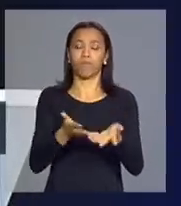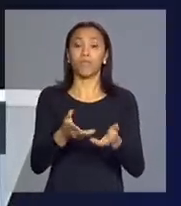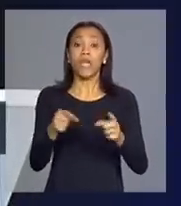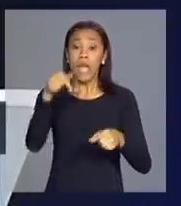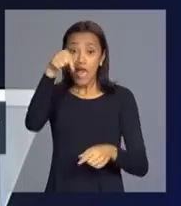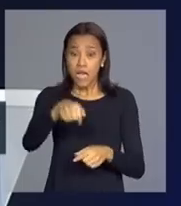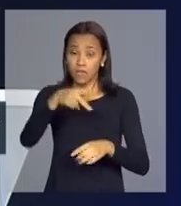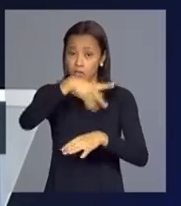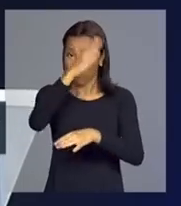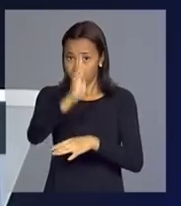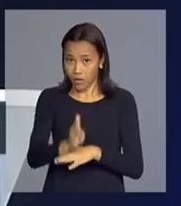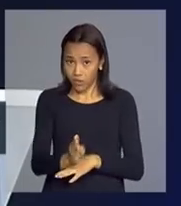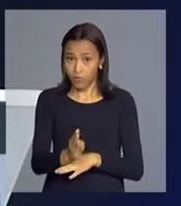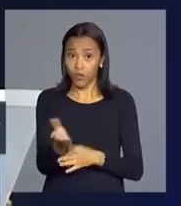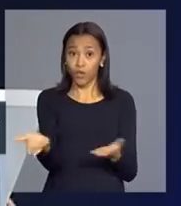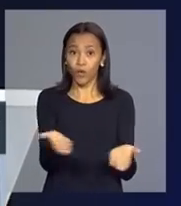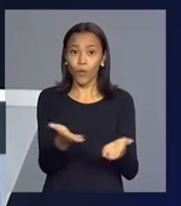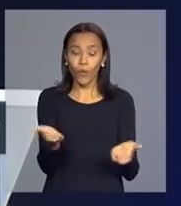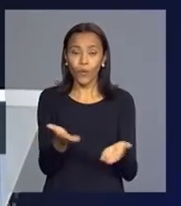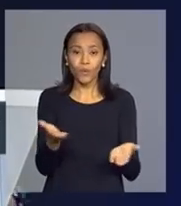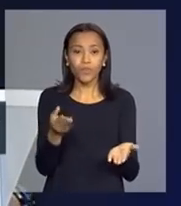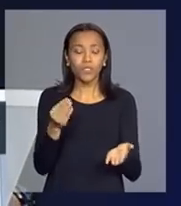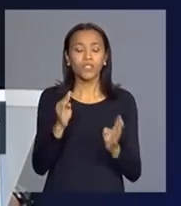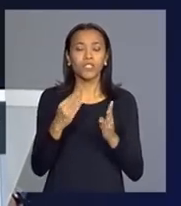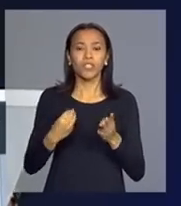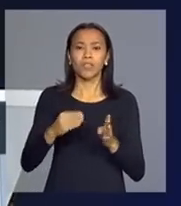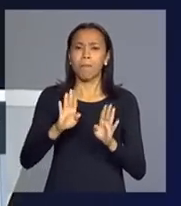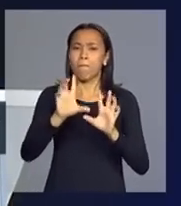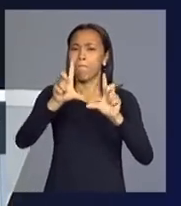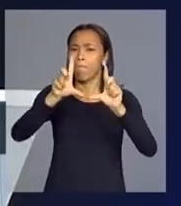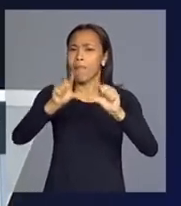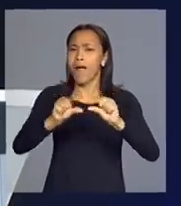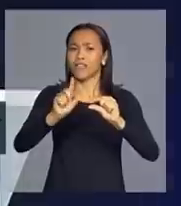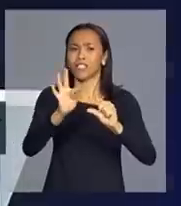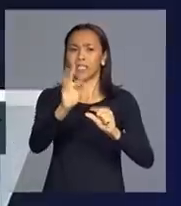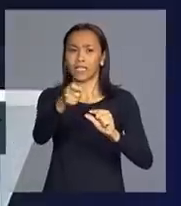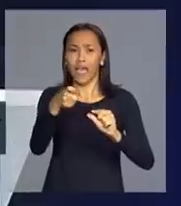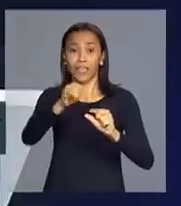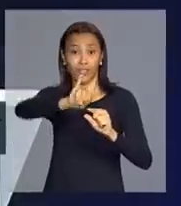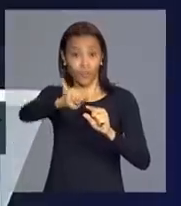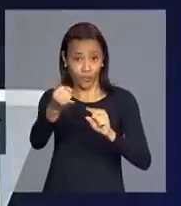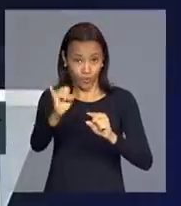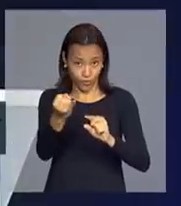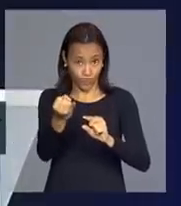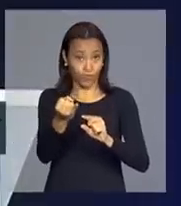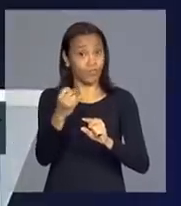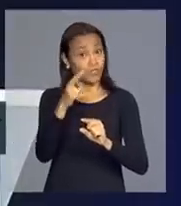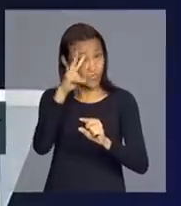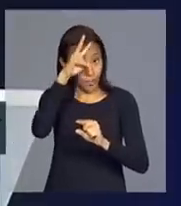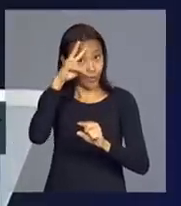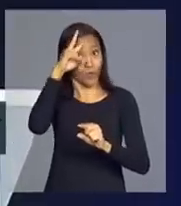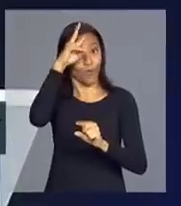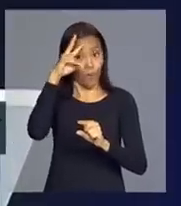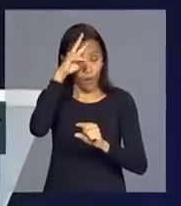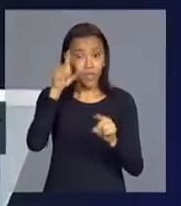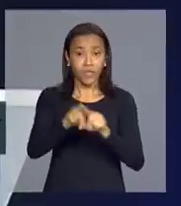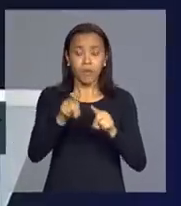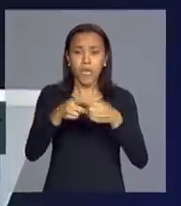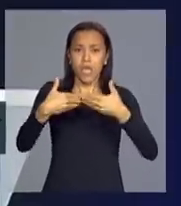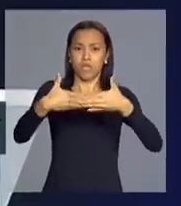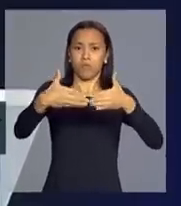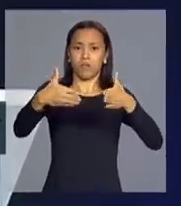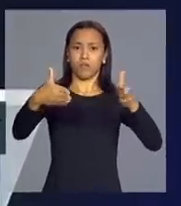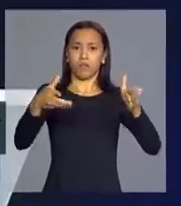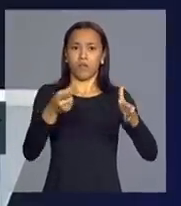agora se beneficia da mais baixa taxa de juros reais de sua história recente, da expansão do